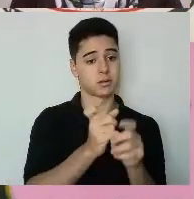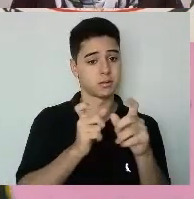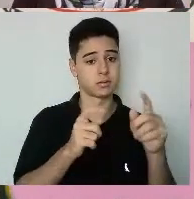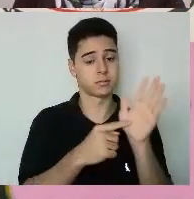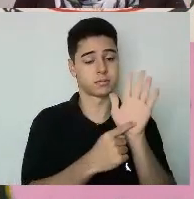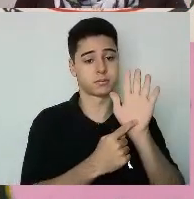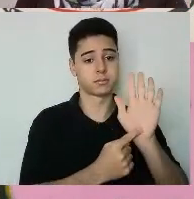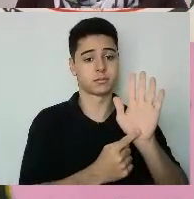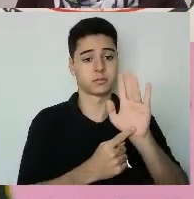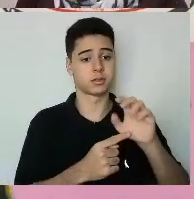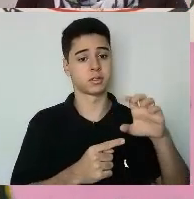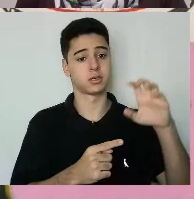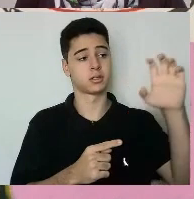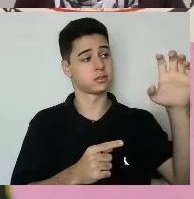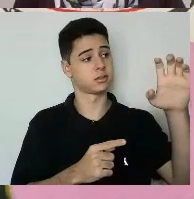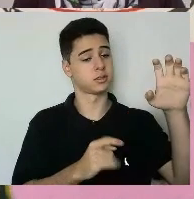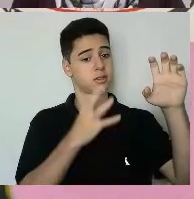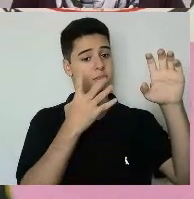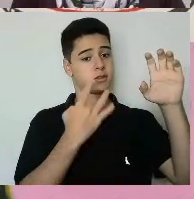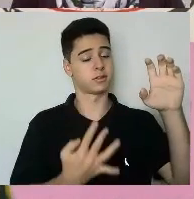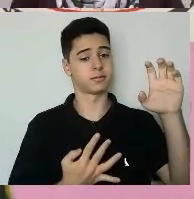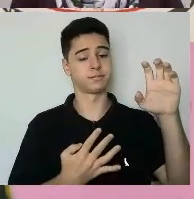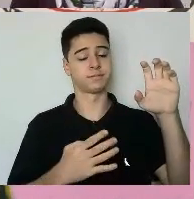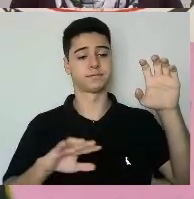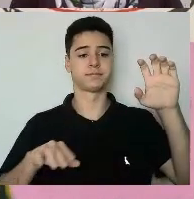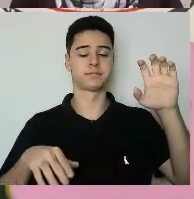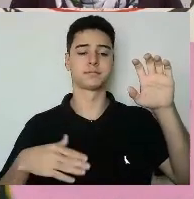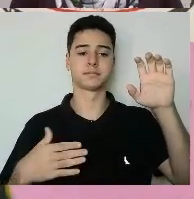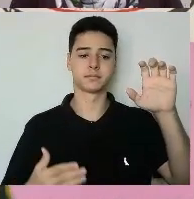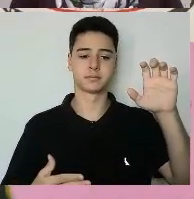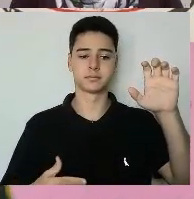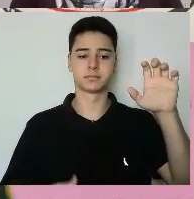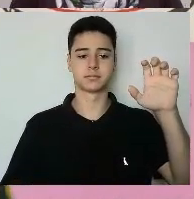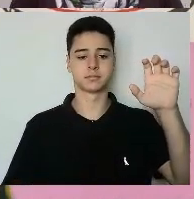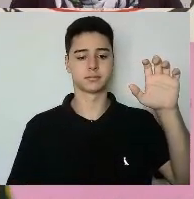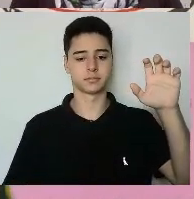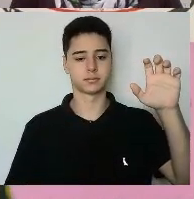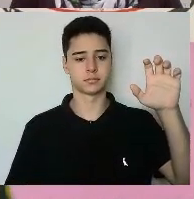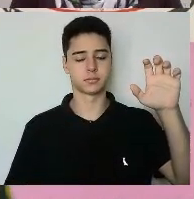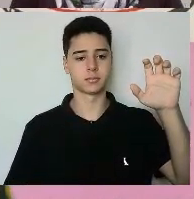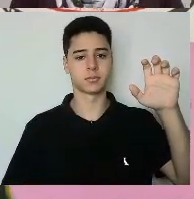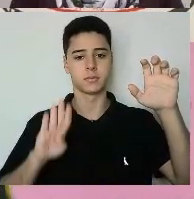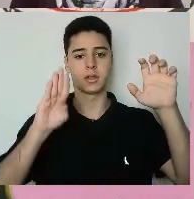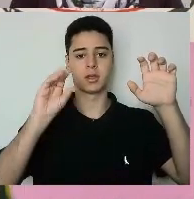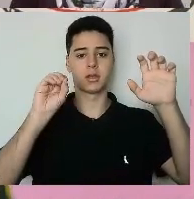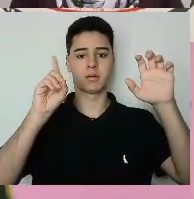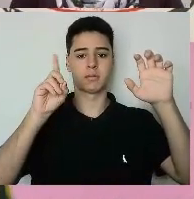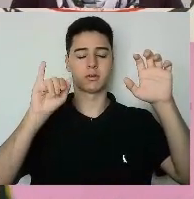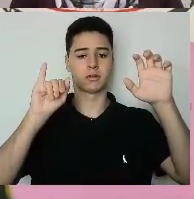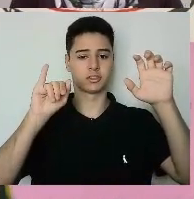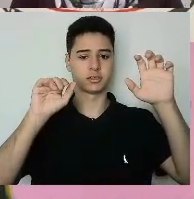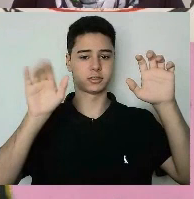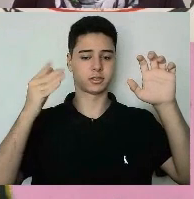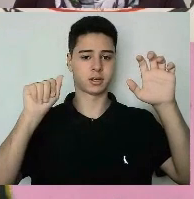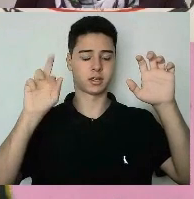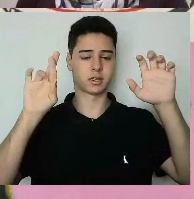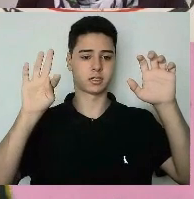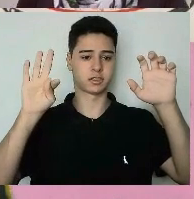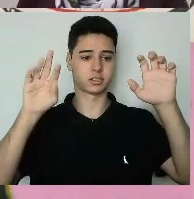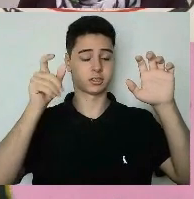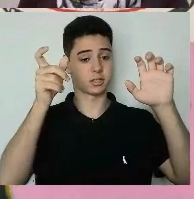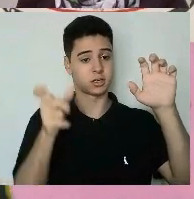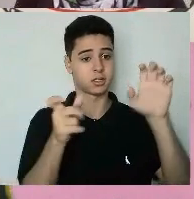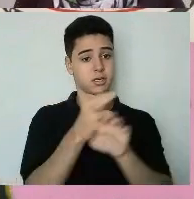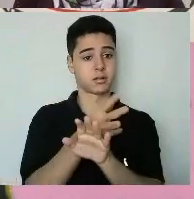retratada à esquerda, ok? E na body art, o público pode ser